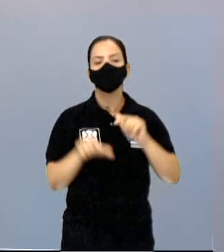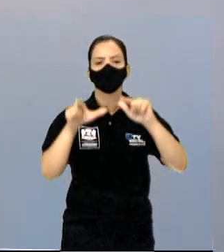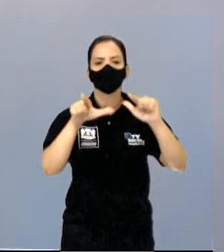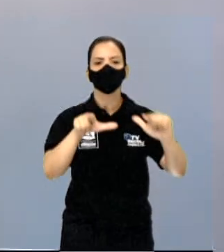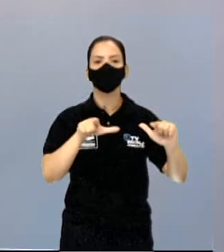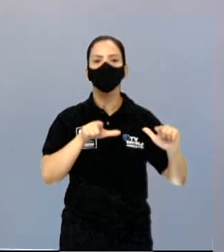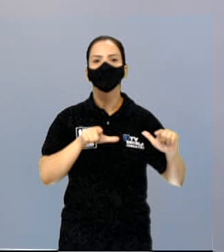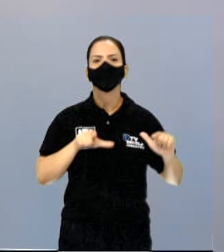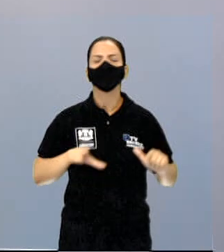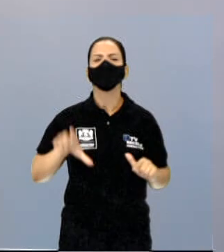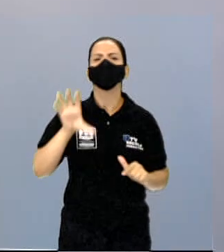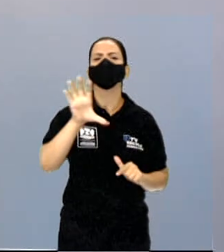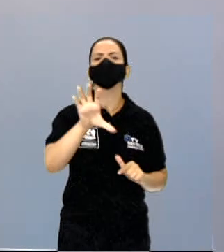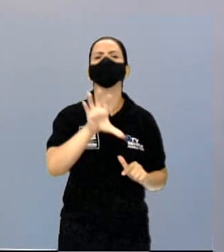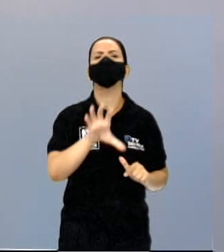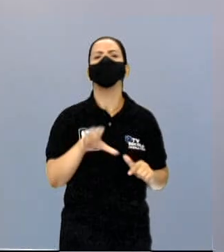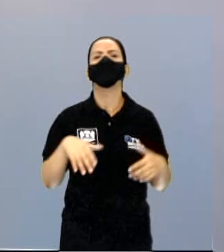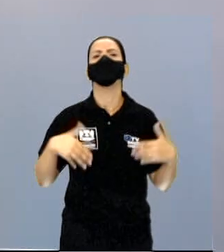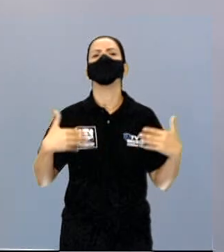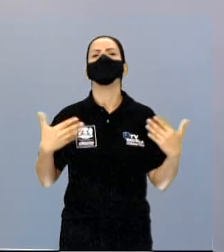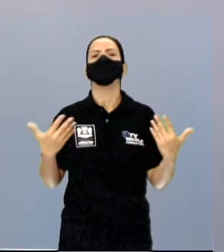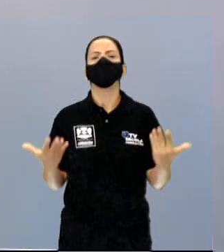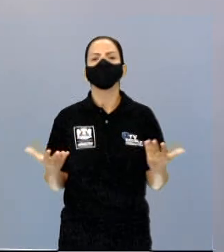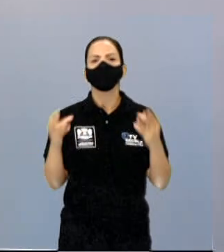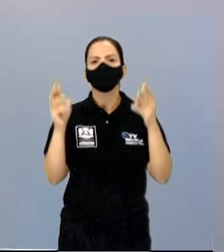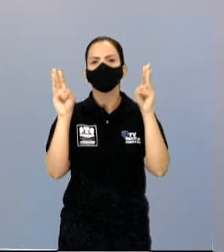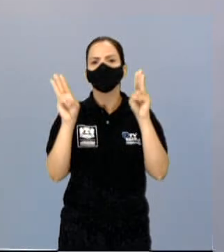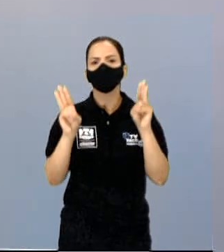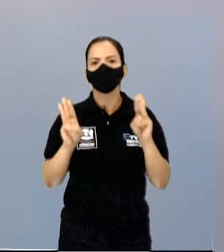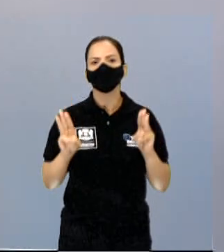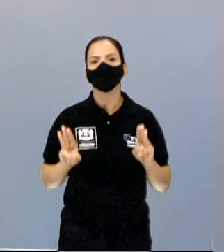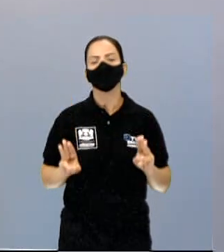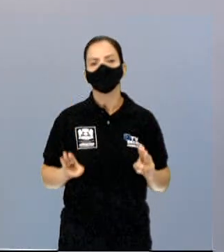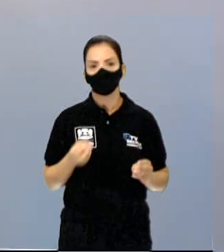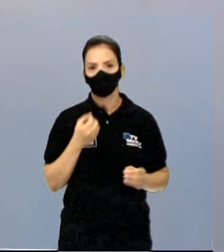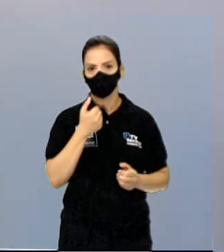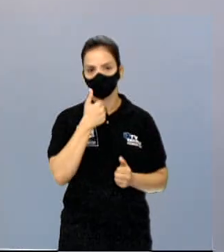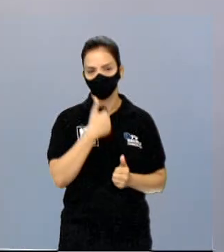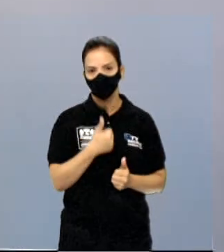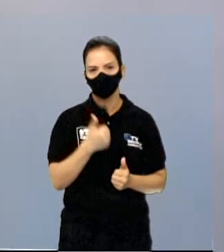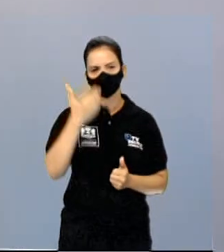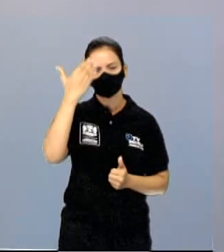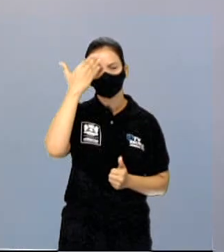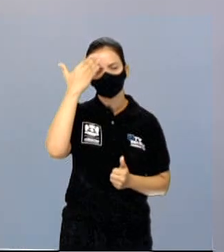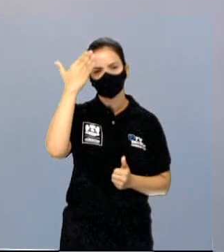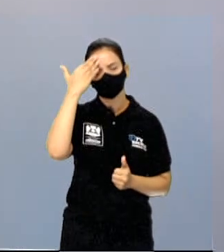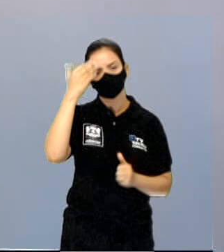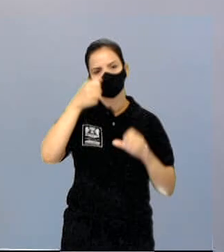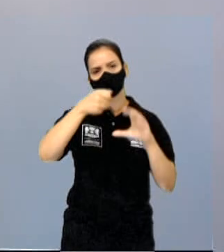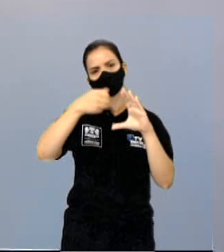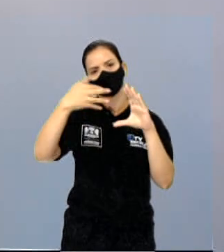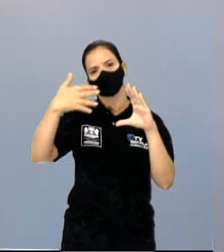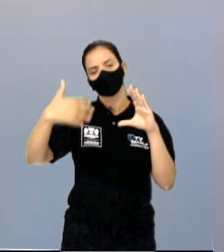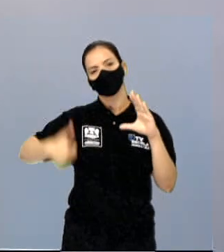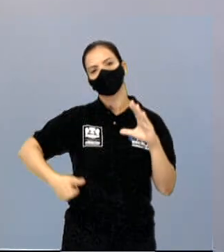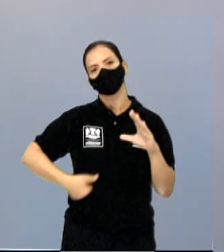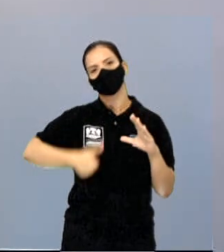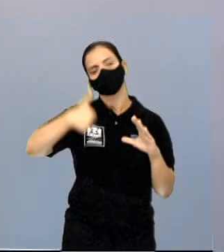que região foi essa, tá certo, da Mesopotâmia, tá bom? Entender um pouco as características dessas